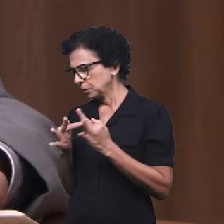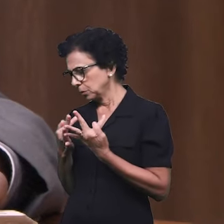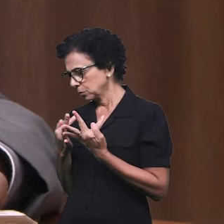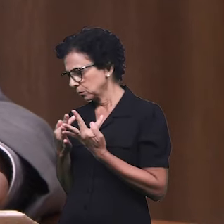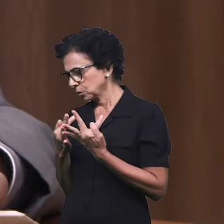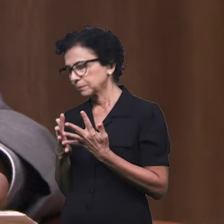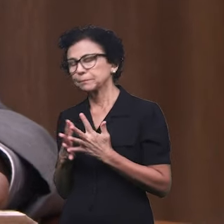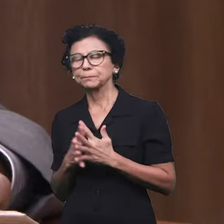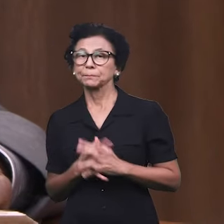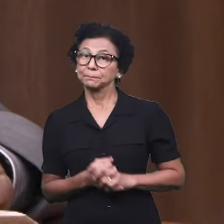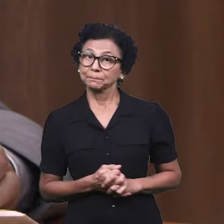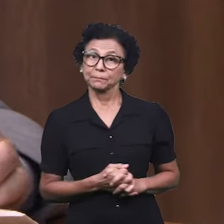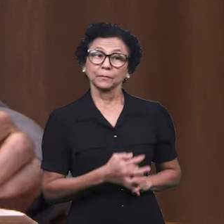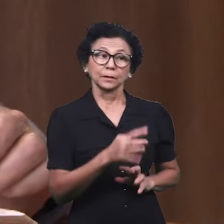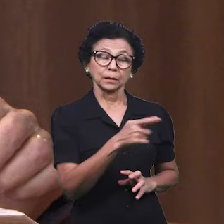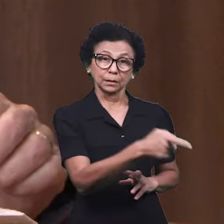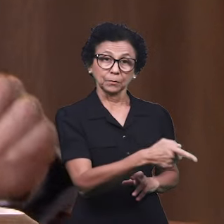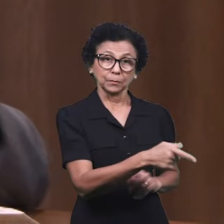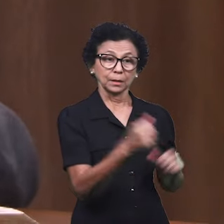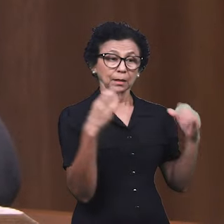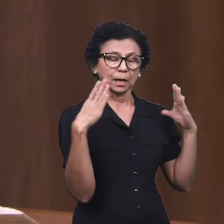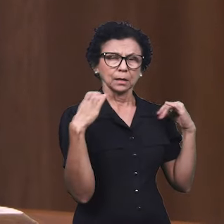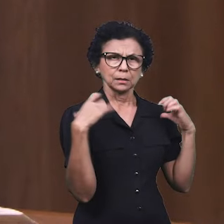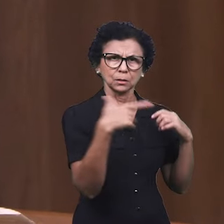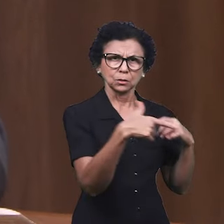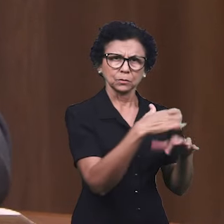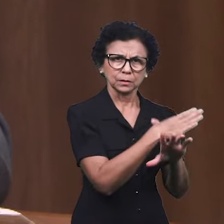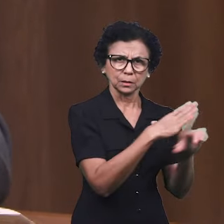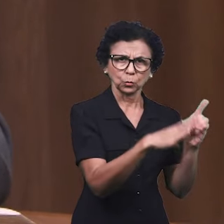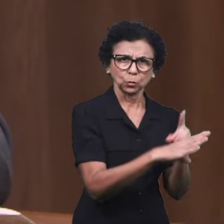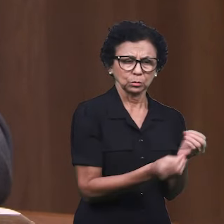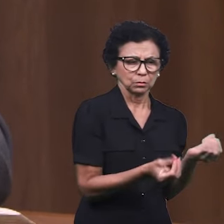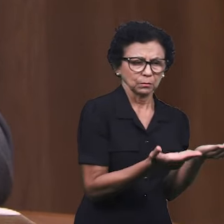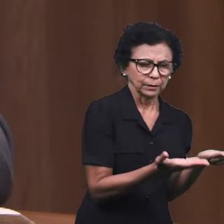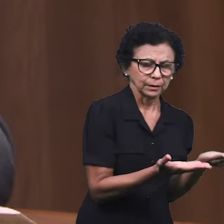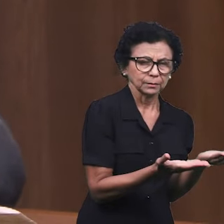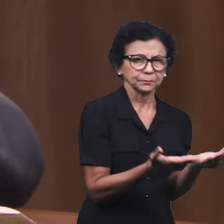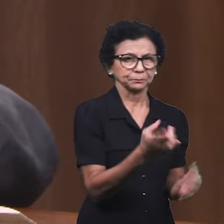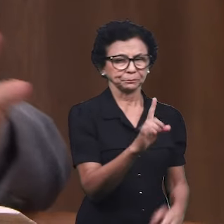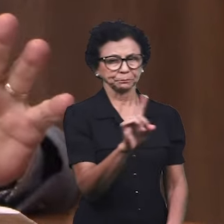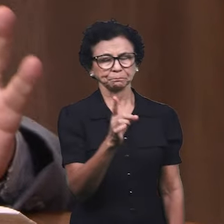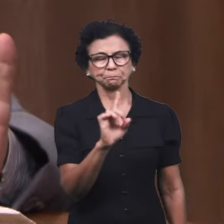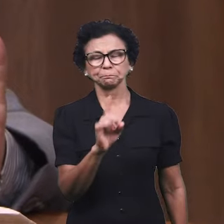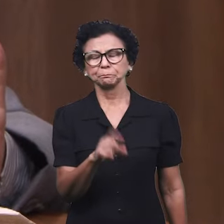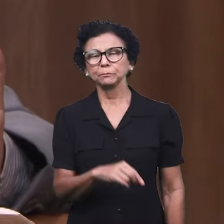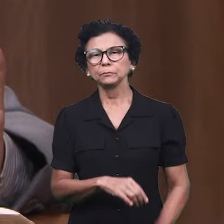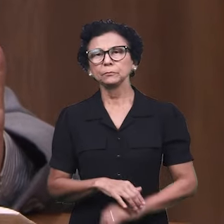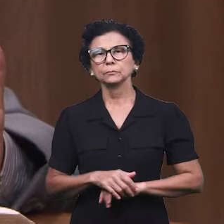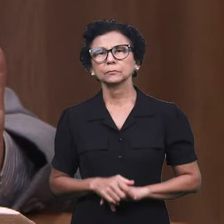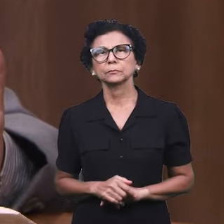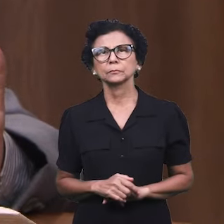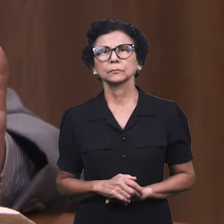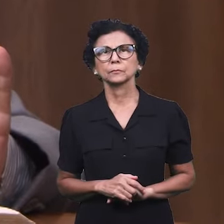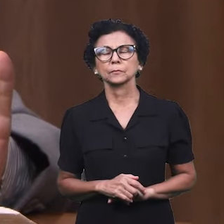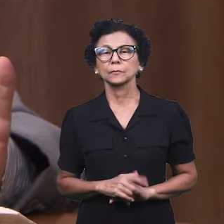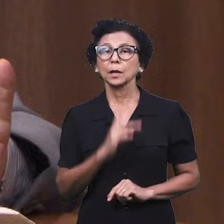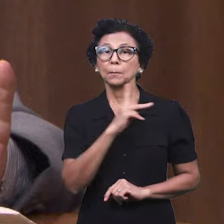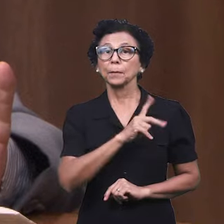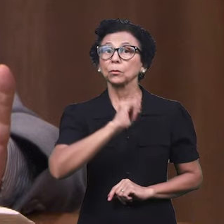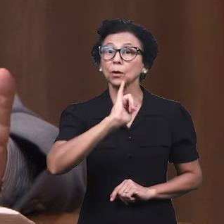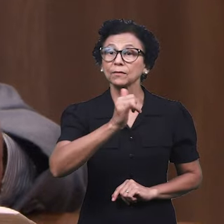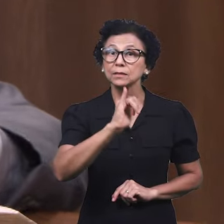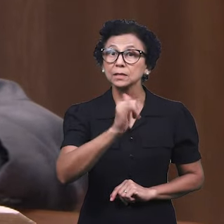anjos, citado aqui também. Agora, que coisa, eu vou entrar aqui, Paulo está